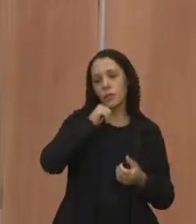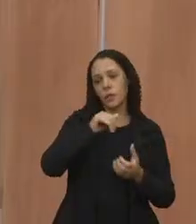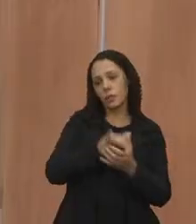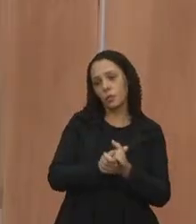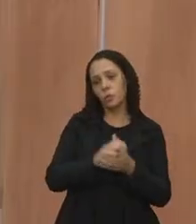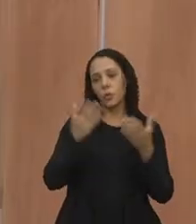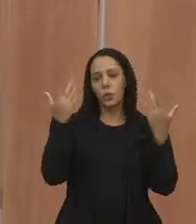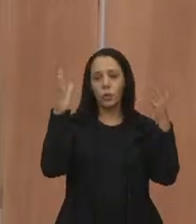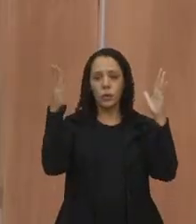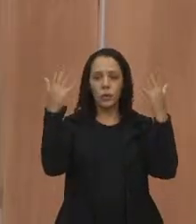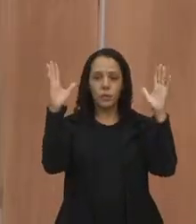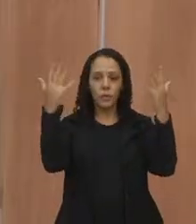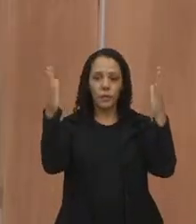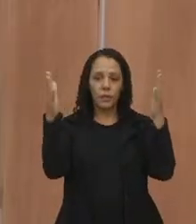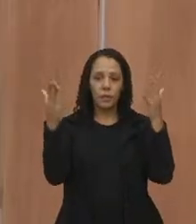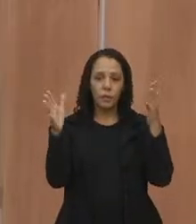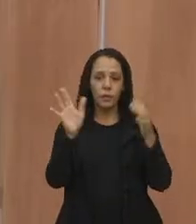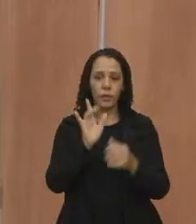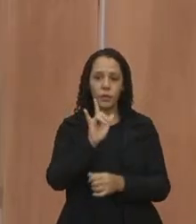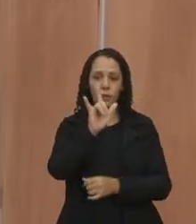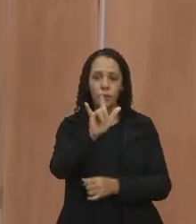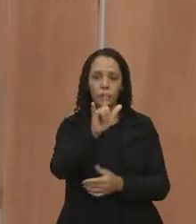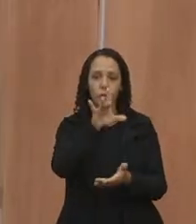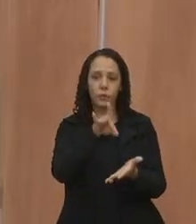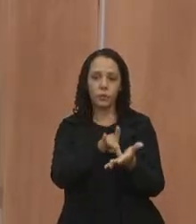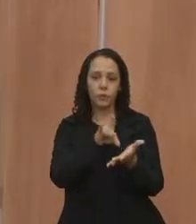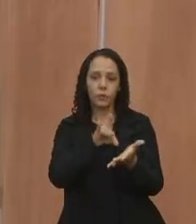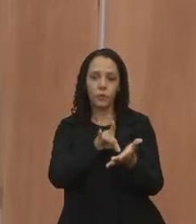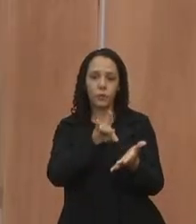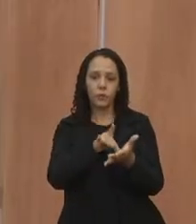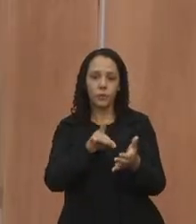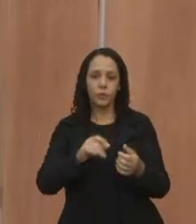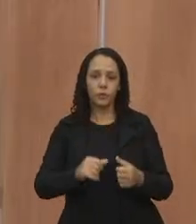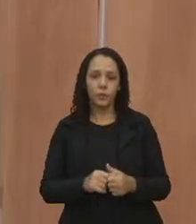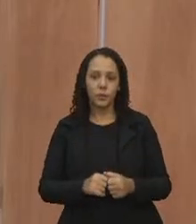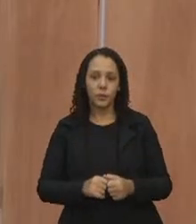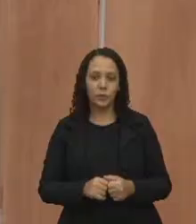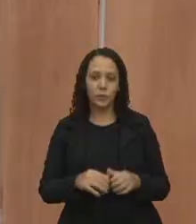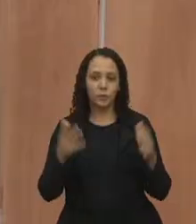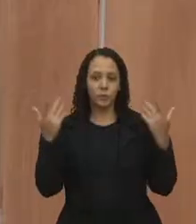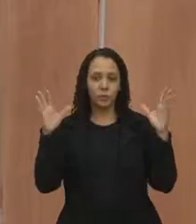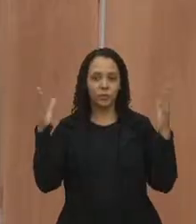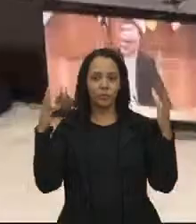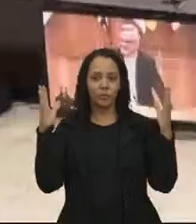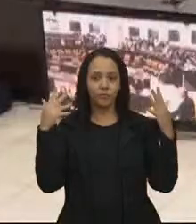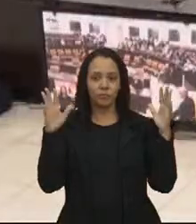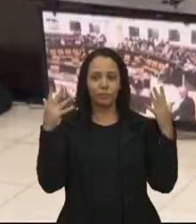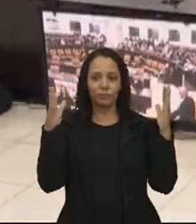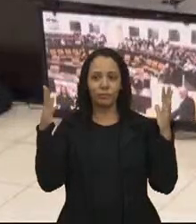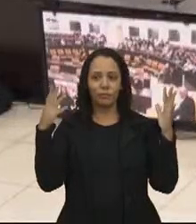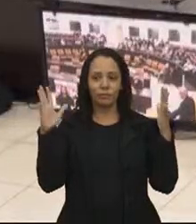para ela, que eu amo muito e que ela é tudo para mim.